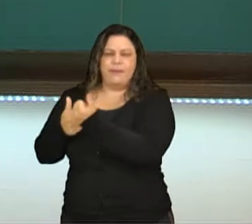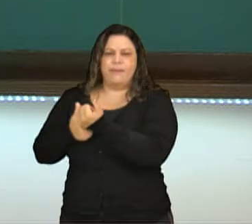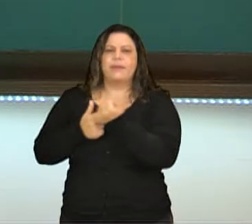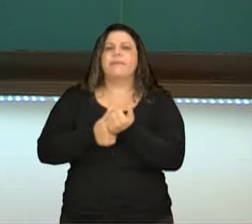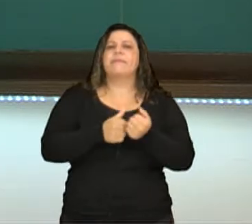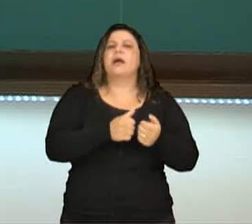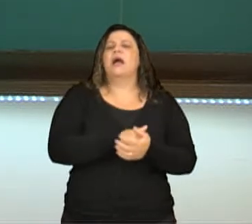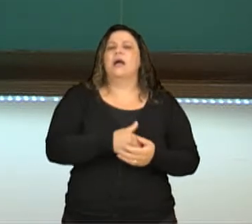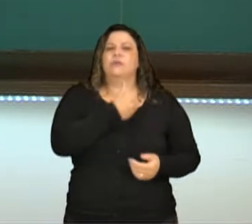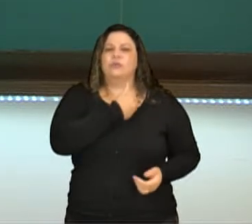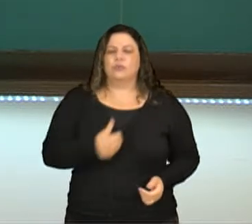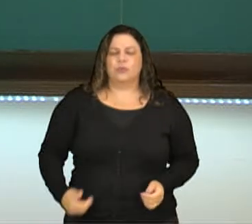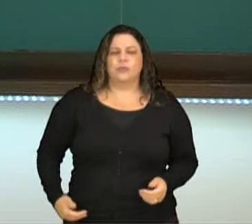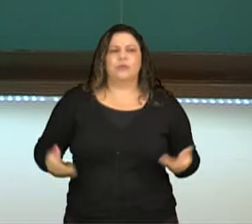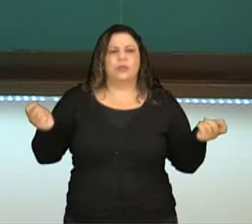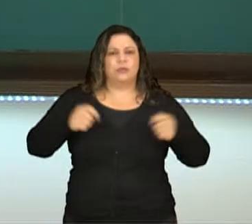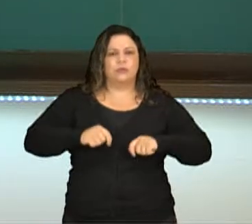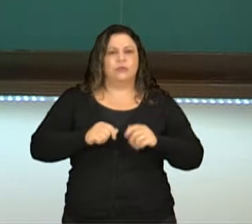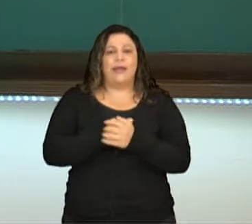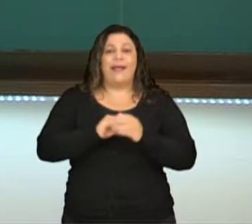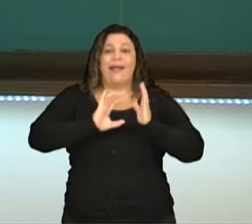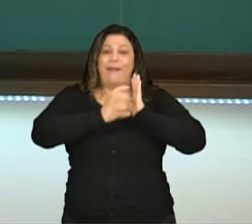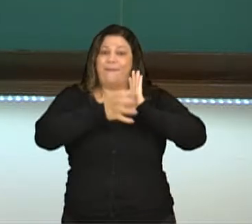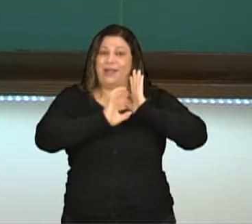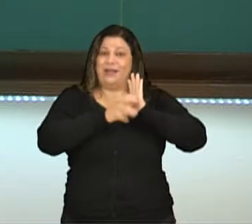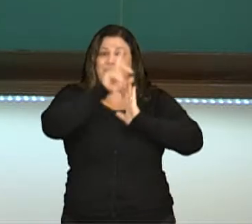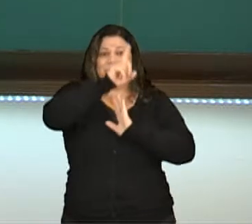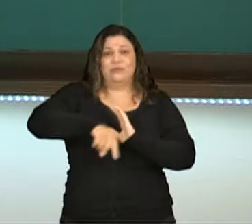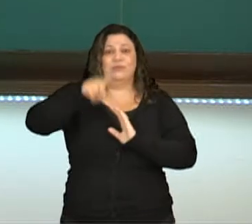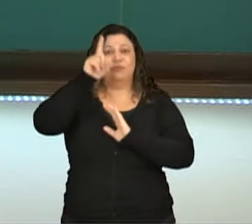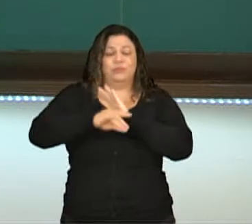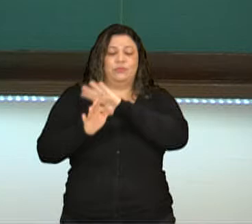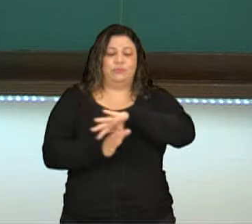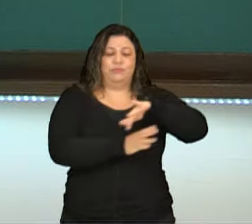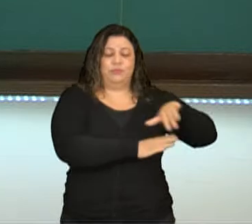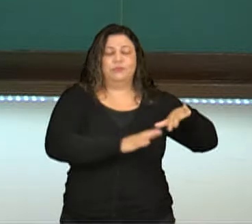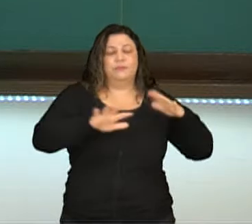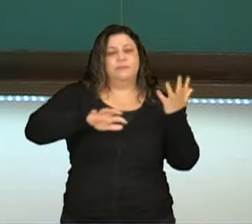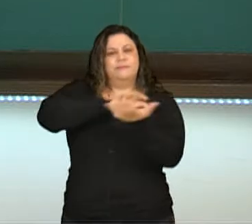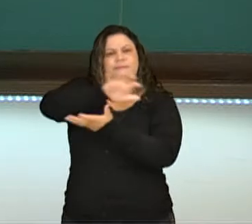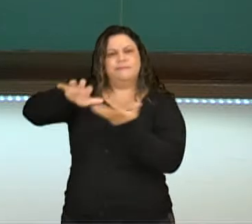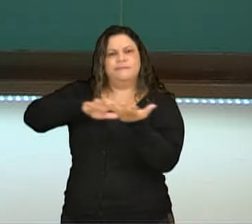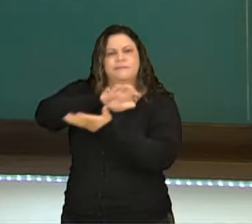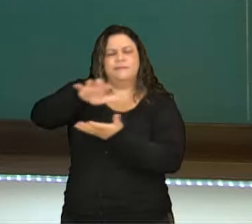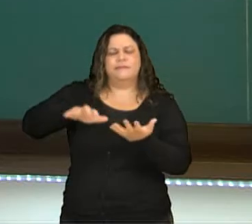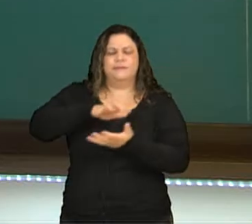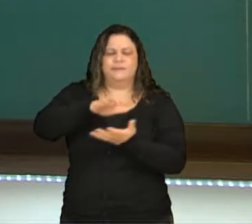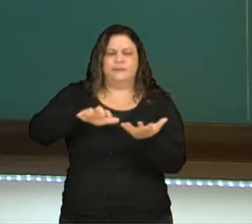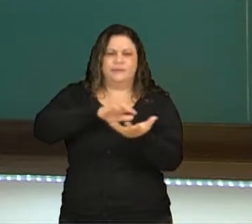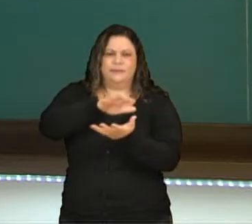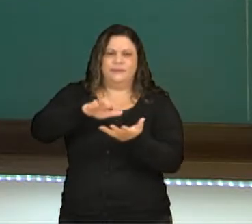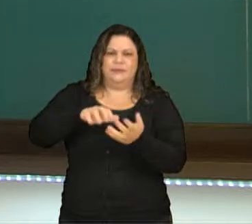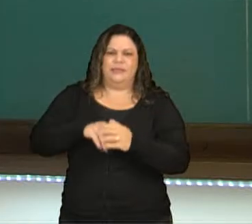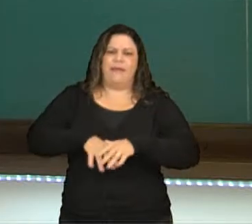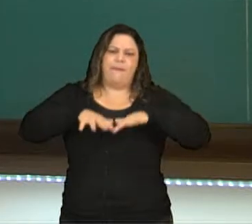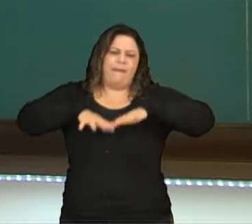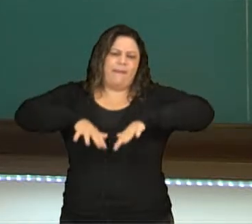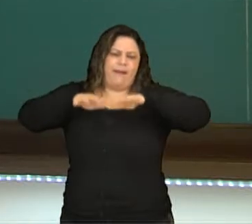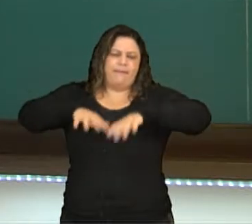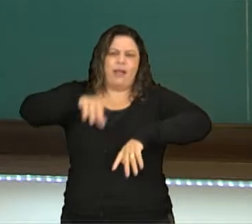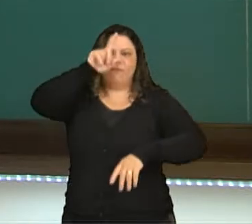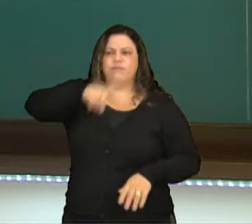políticos, manifestações e greves contrárias ao governo foram proibidas, e ainda o governo passou